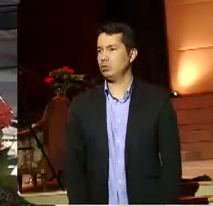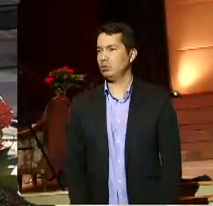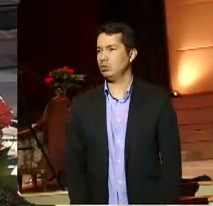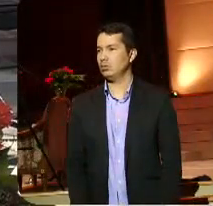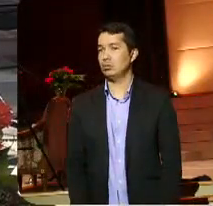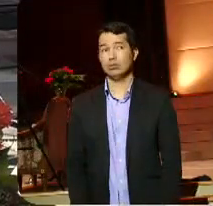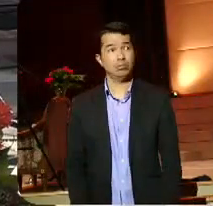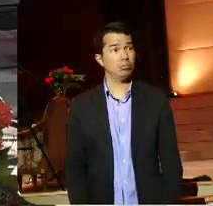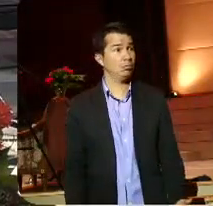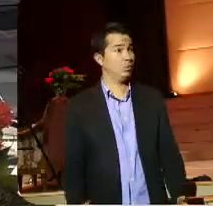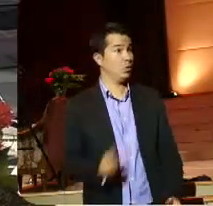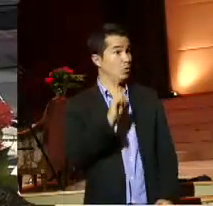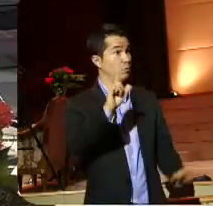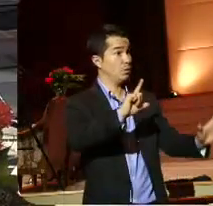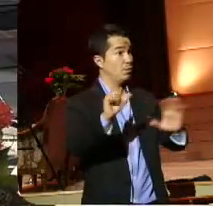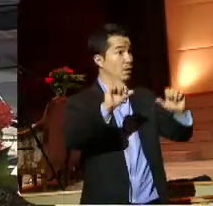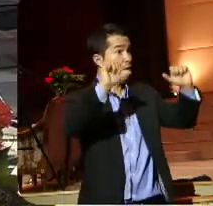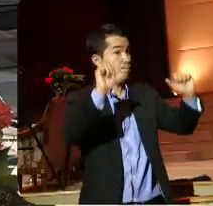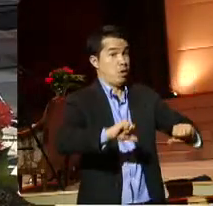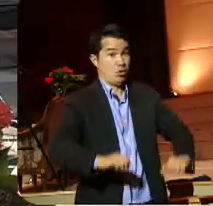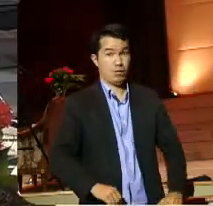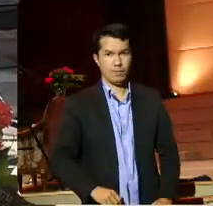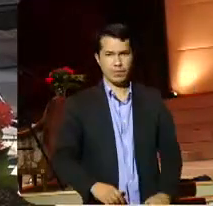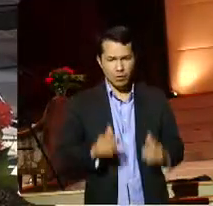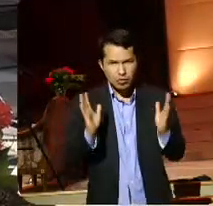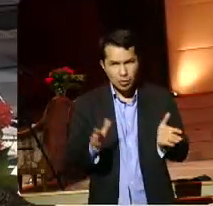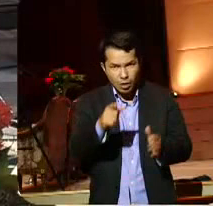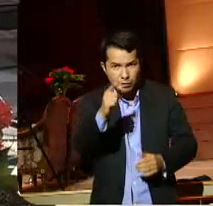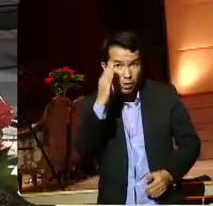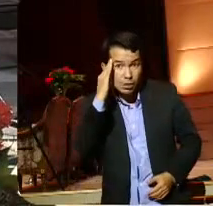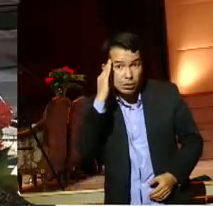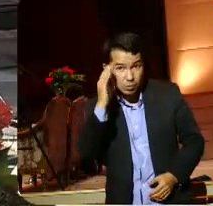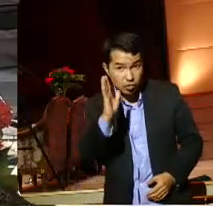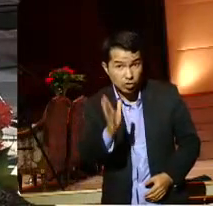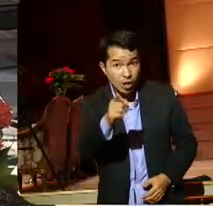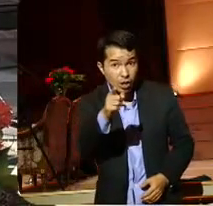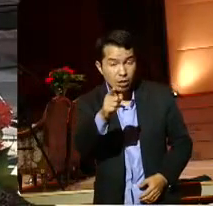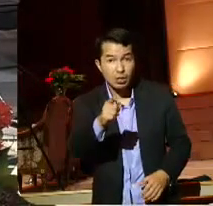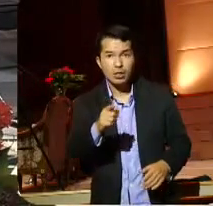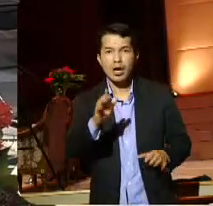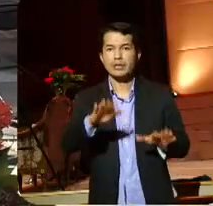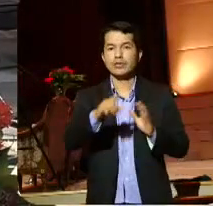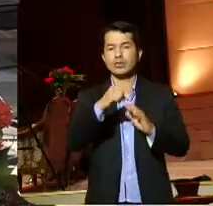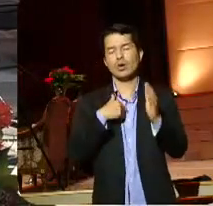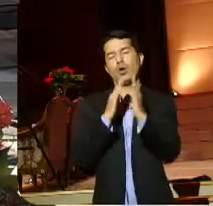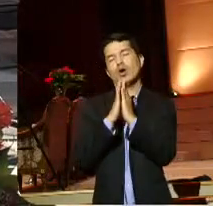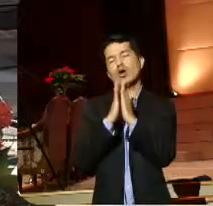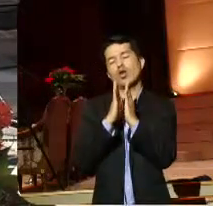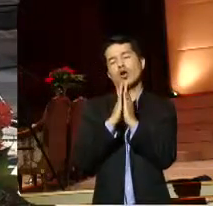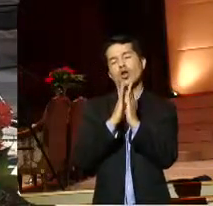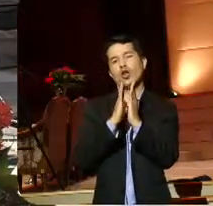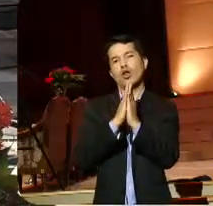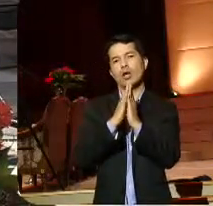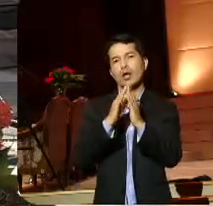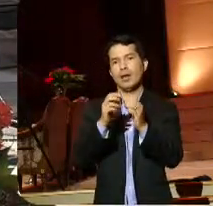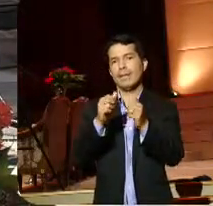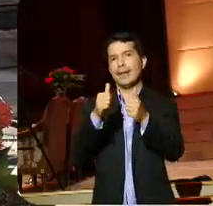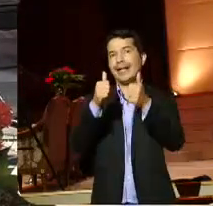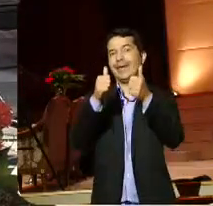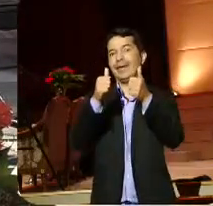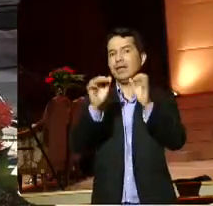isso com você? Né? Que você está lá ouvindo a voz de Deus e parece que está dando tudo ao